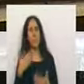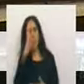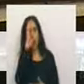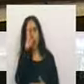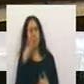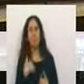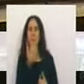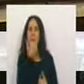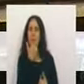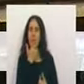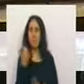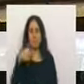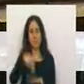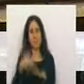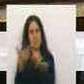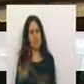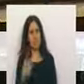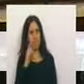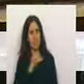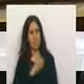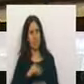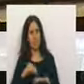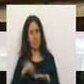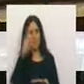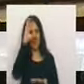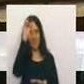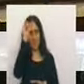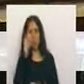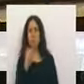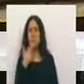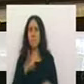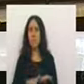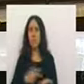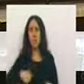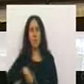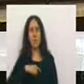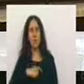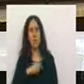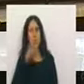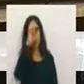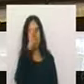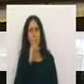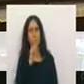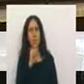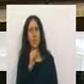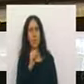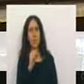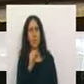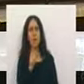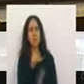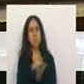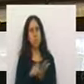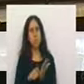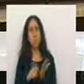agrado a presença da senhora secretária de Estado. É que, na verdade, nós gostaríamos de ter o Governo noutros agendamentos